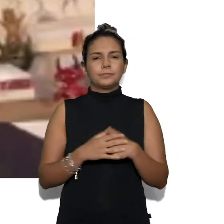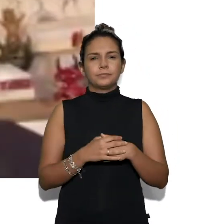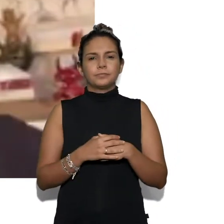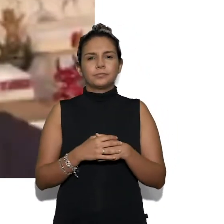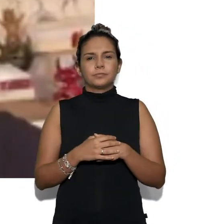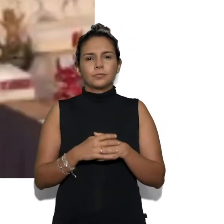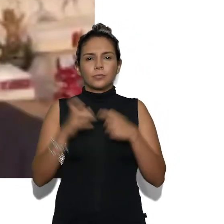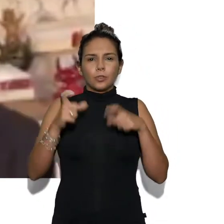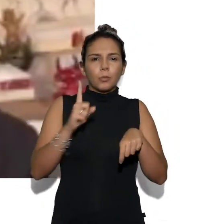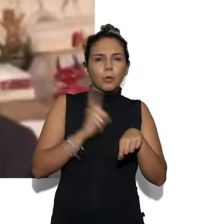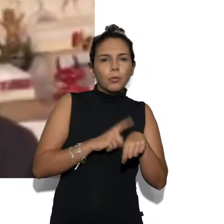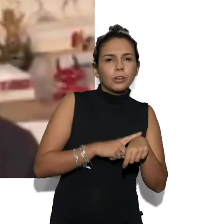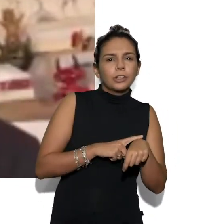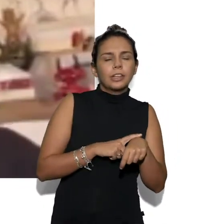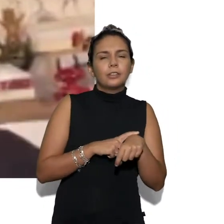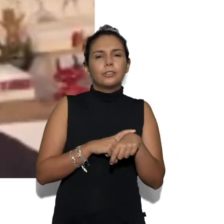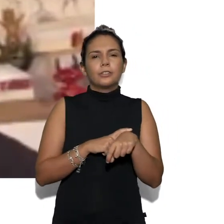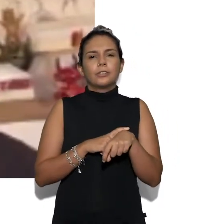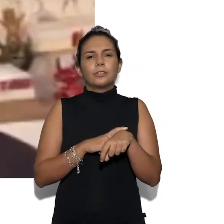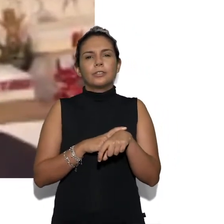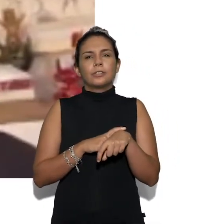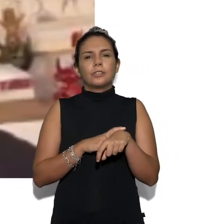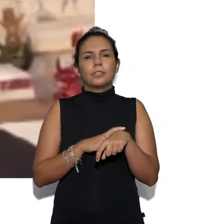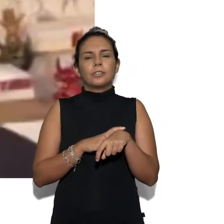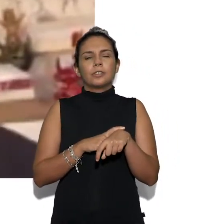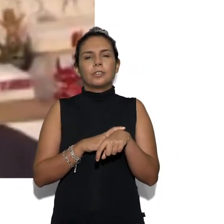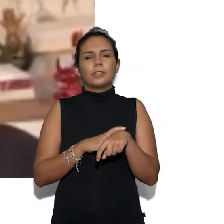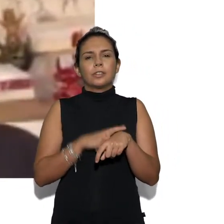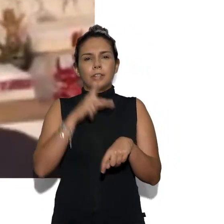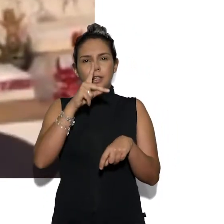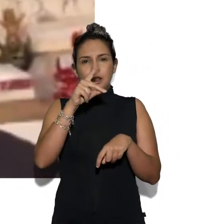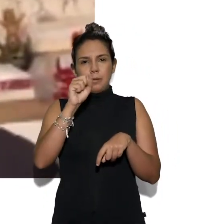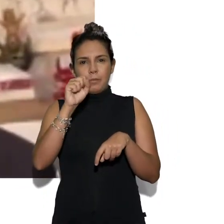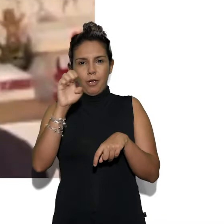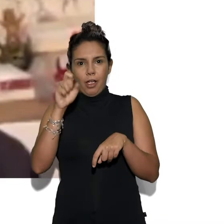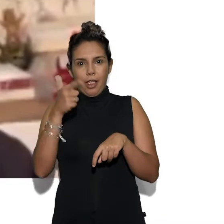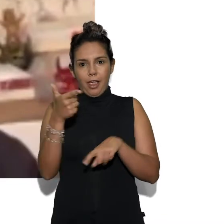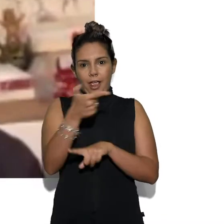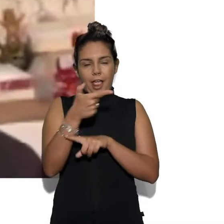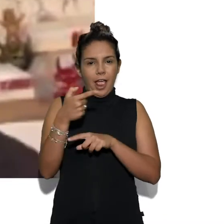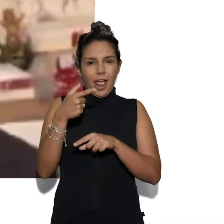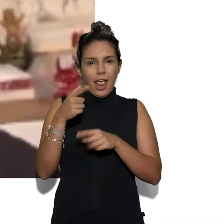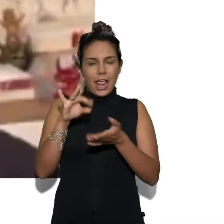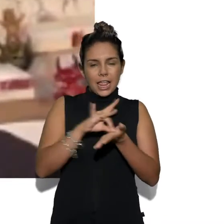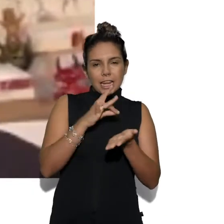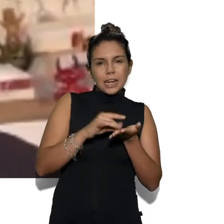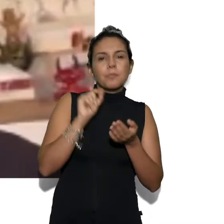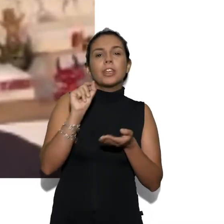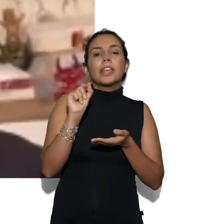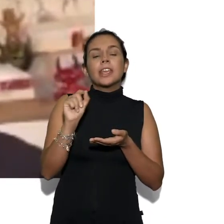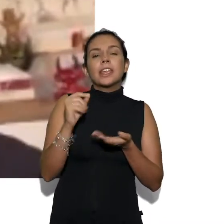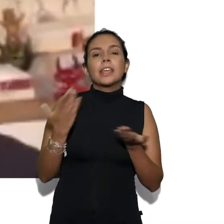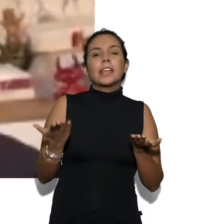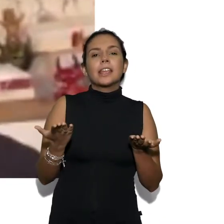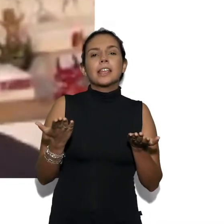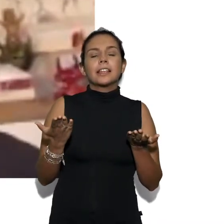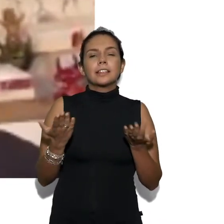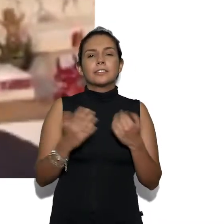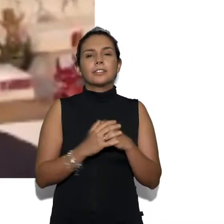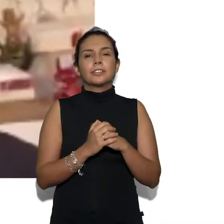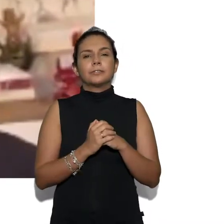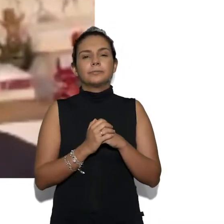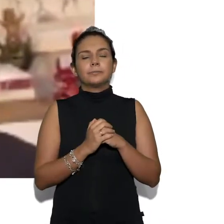que momento, quem está na posse da arma do inimigo ou quem está em paz, não